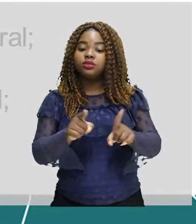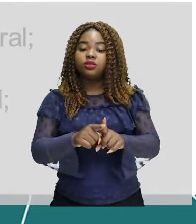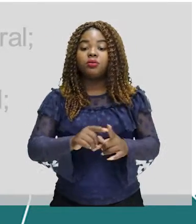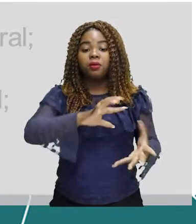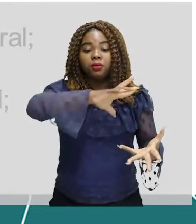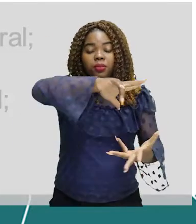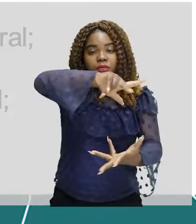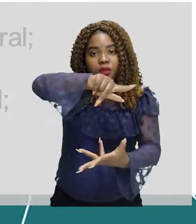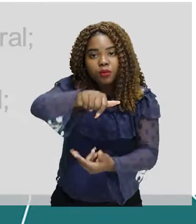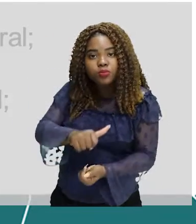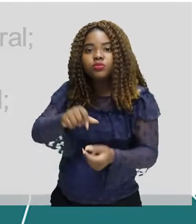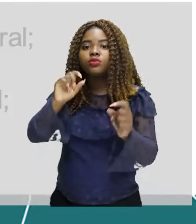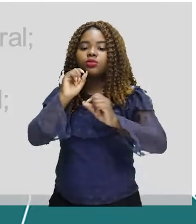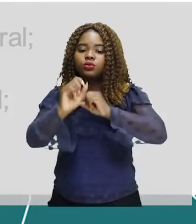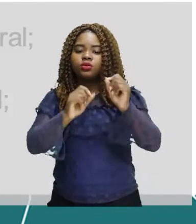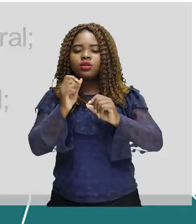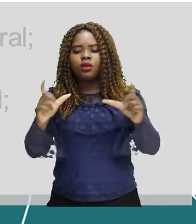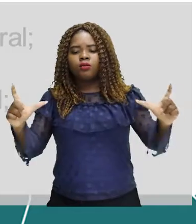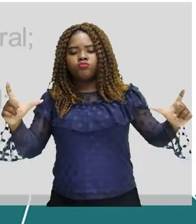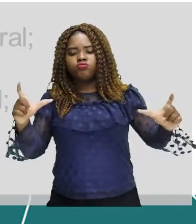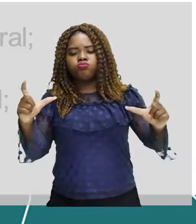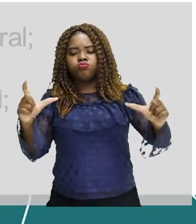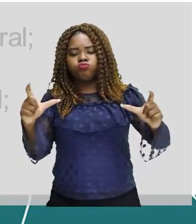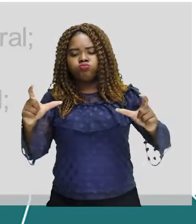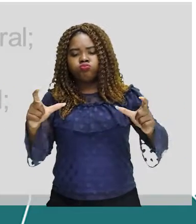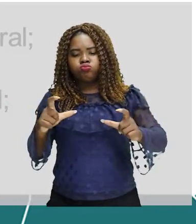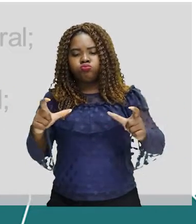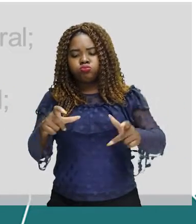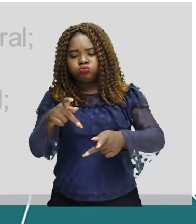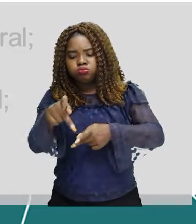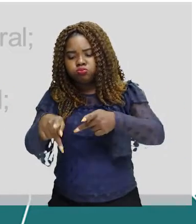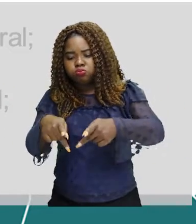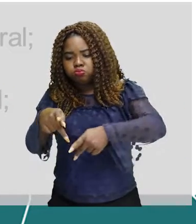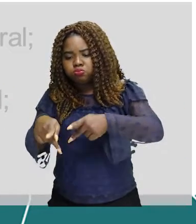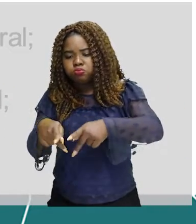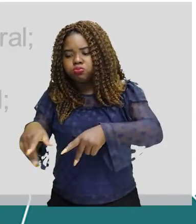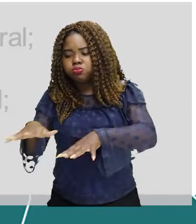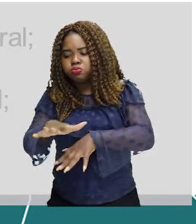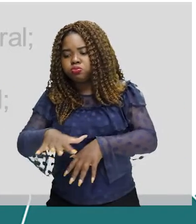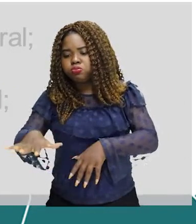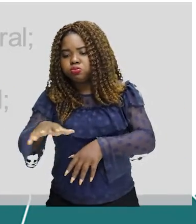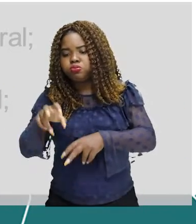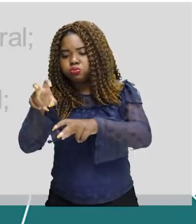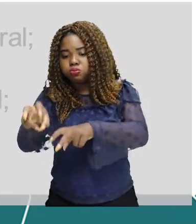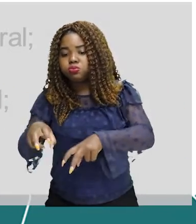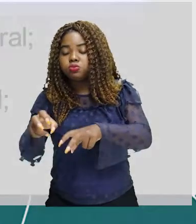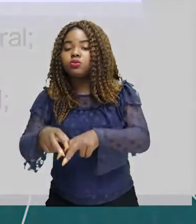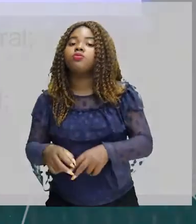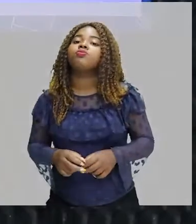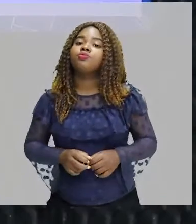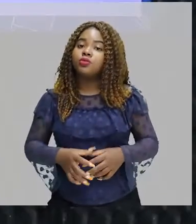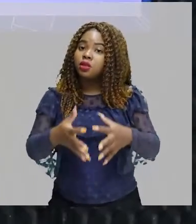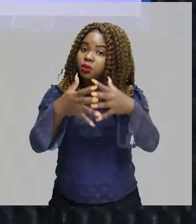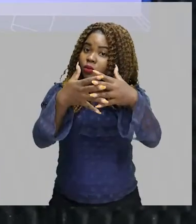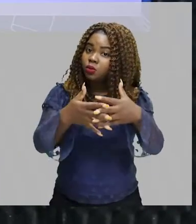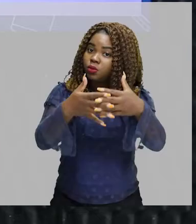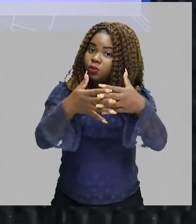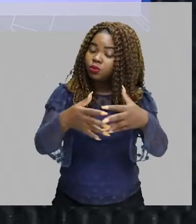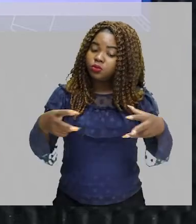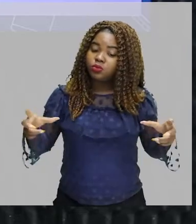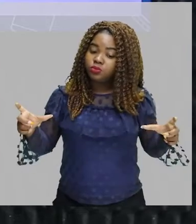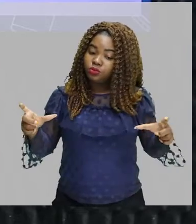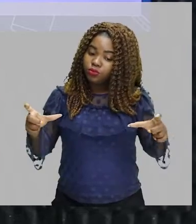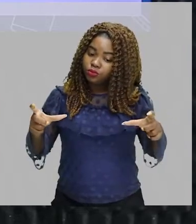mundial, tá? É a redução populacional do espaço rural. Veja bem, Não confunda, tá? Quando eu falo